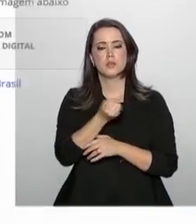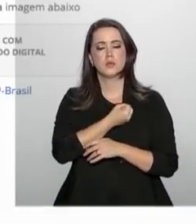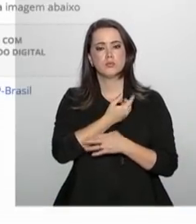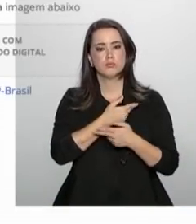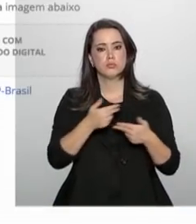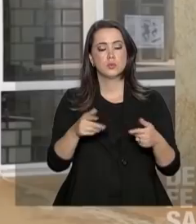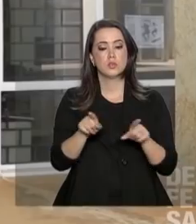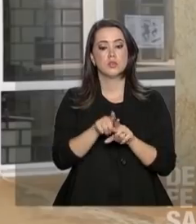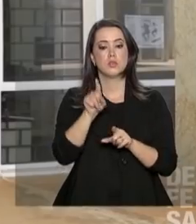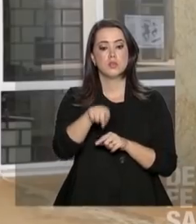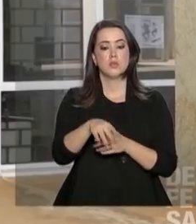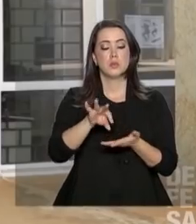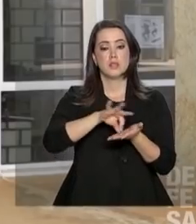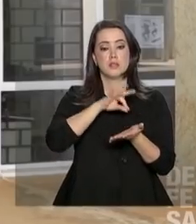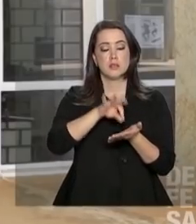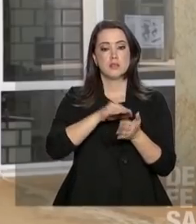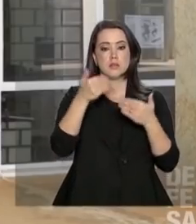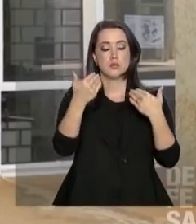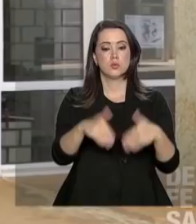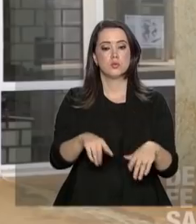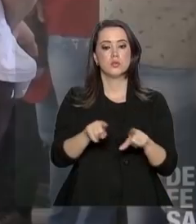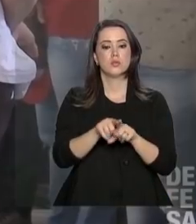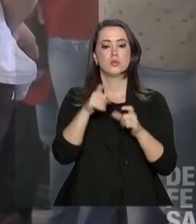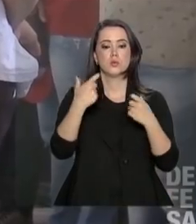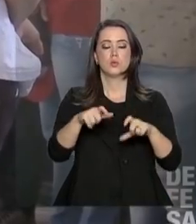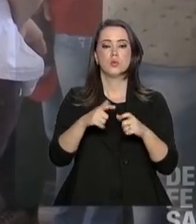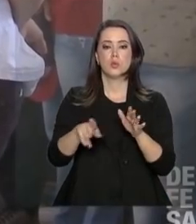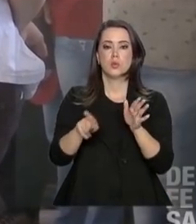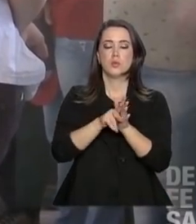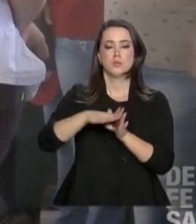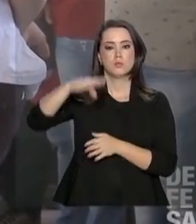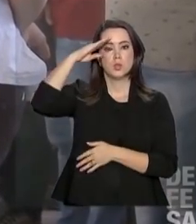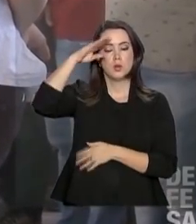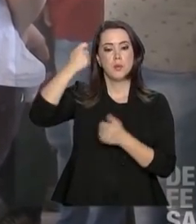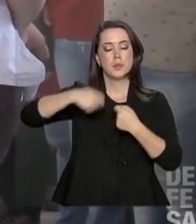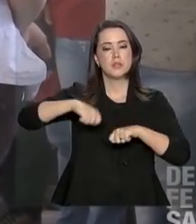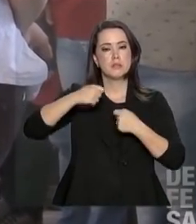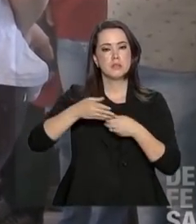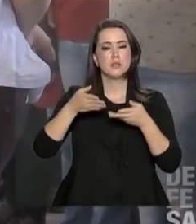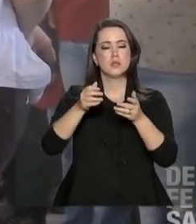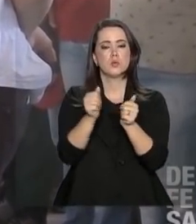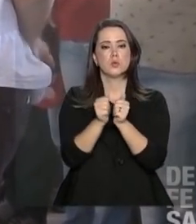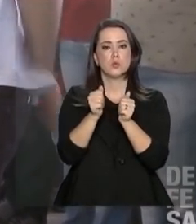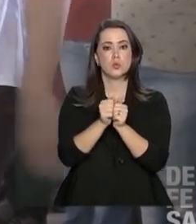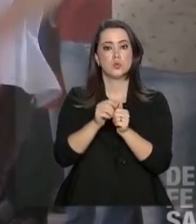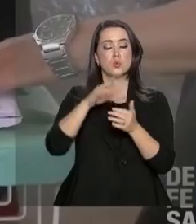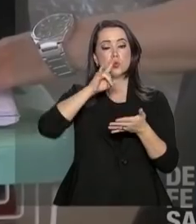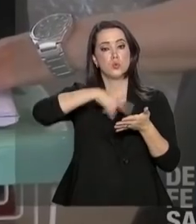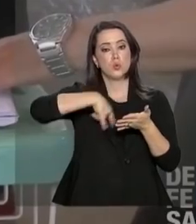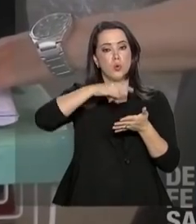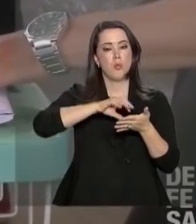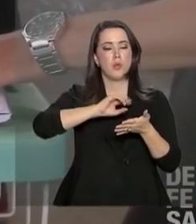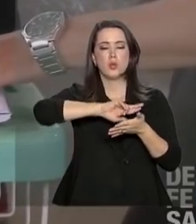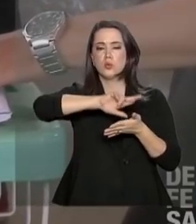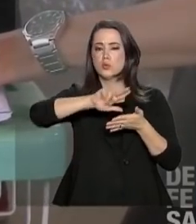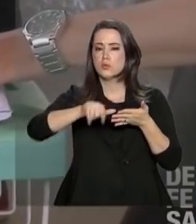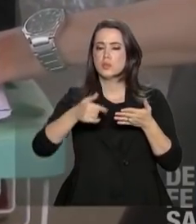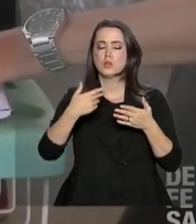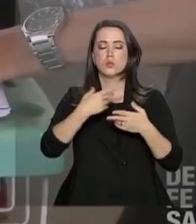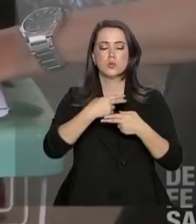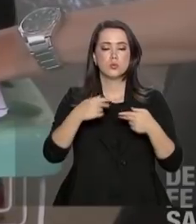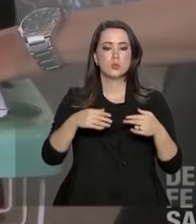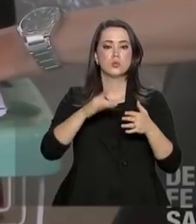pessoais para o alistamento presencial numa Junta Militar é preciso levar identidade ou qualquer outro